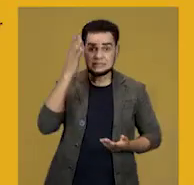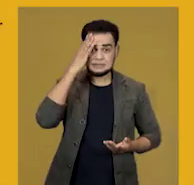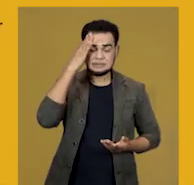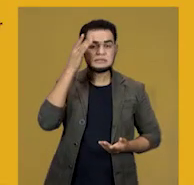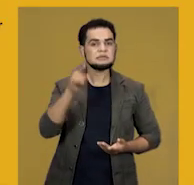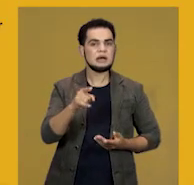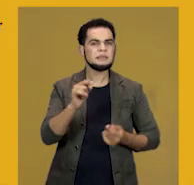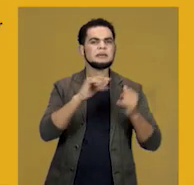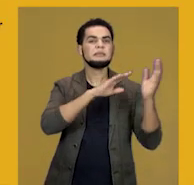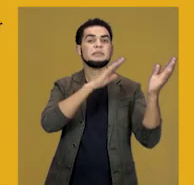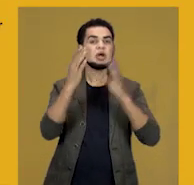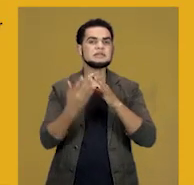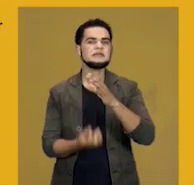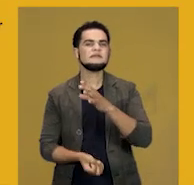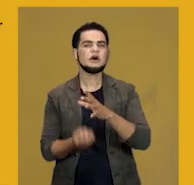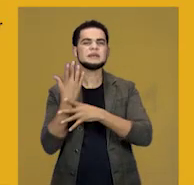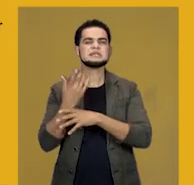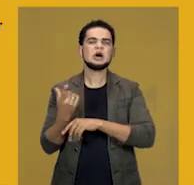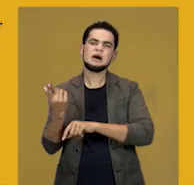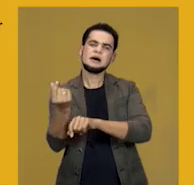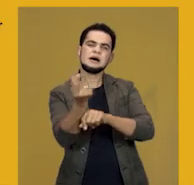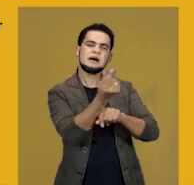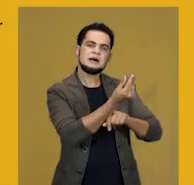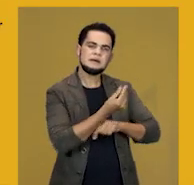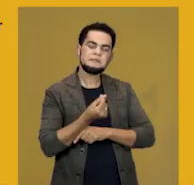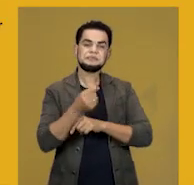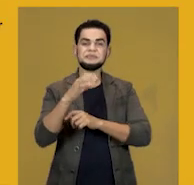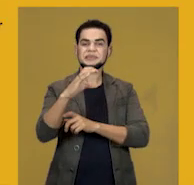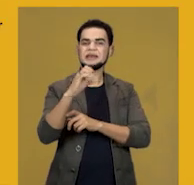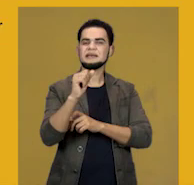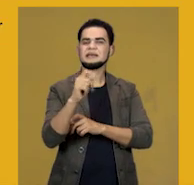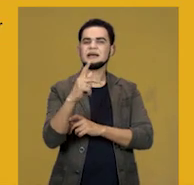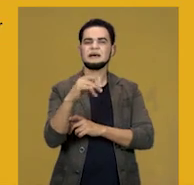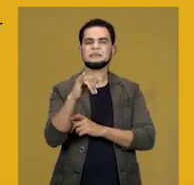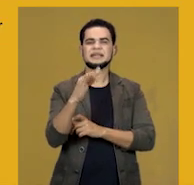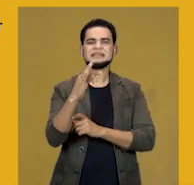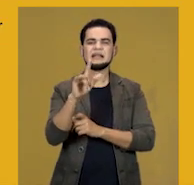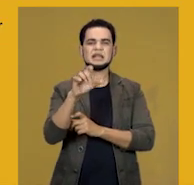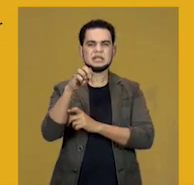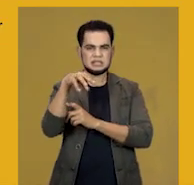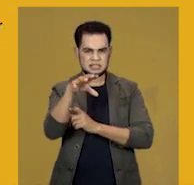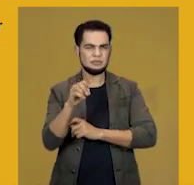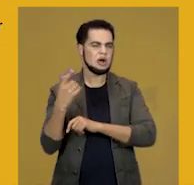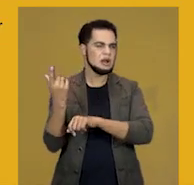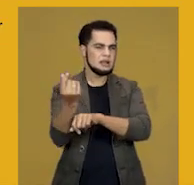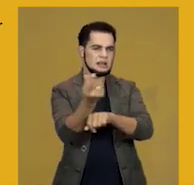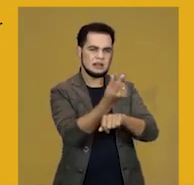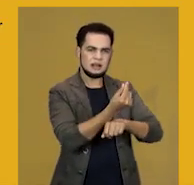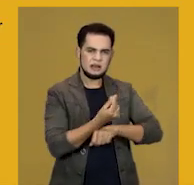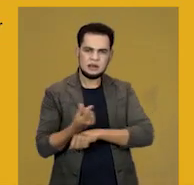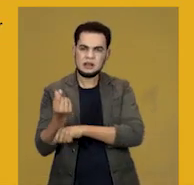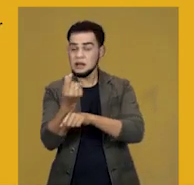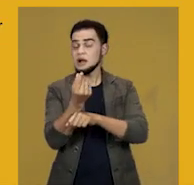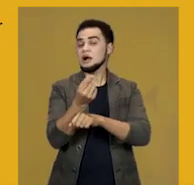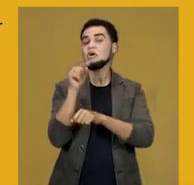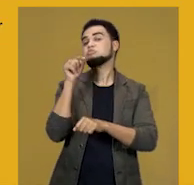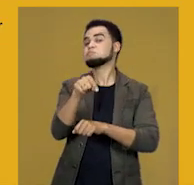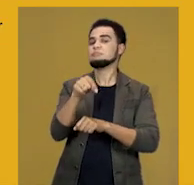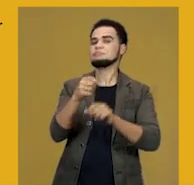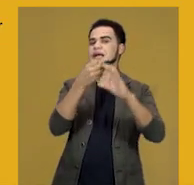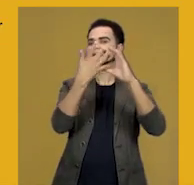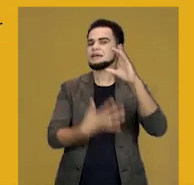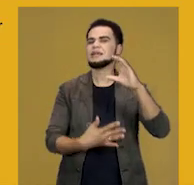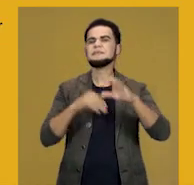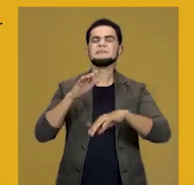de formação do capitalismo, né, que seria a passagem da Idade Média para a Idade Moderna, né, uma das características que se